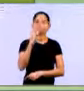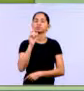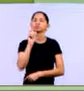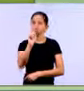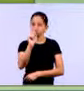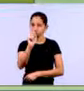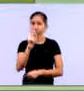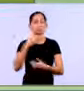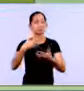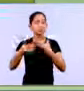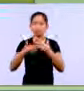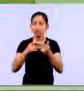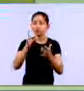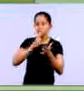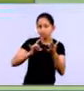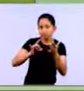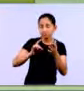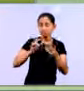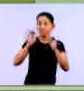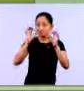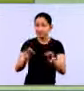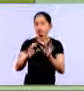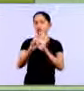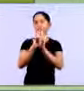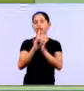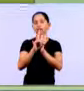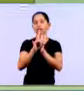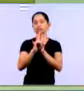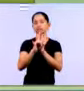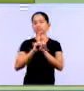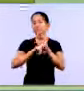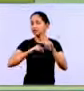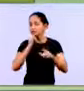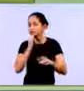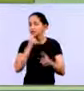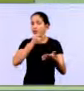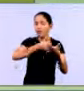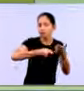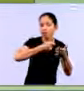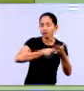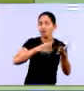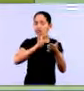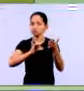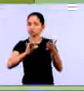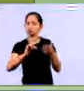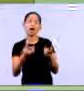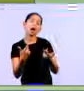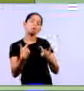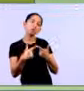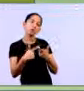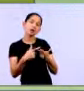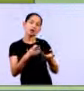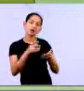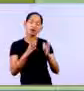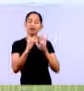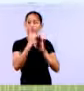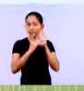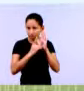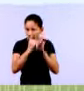qualquer tributo só pode ser instituído por lei. Não pode haver um tributo instituído por decreto ou por uma